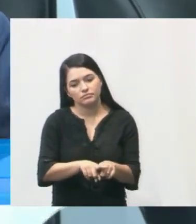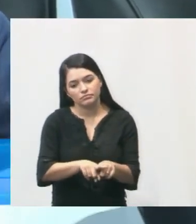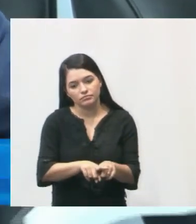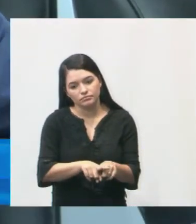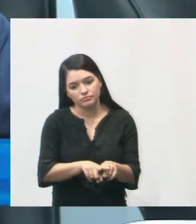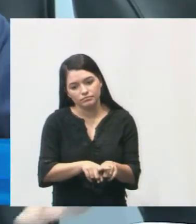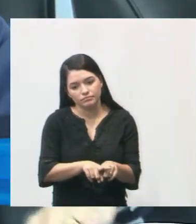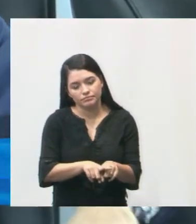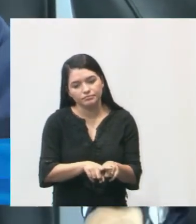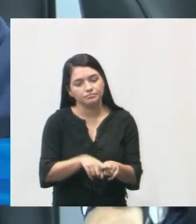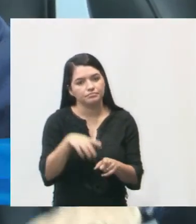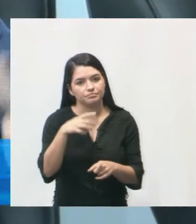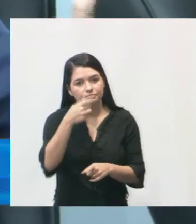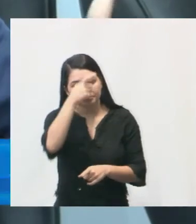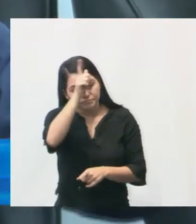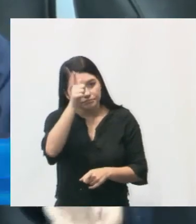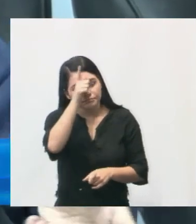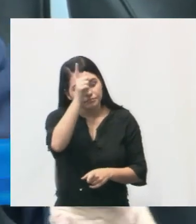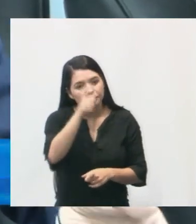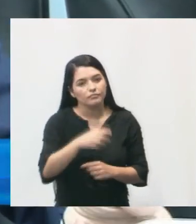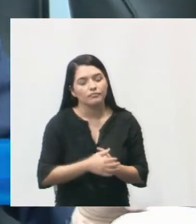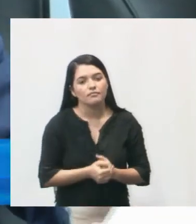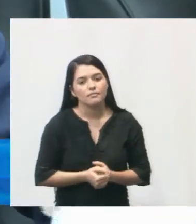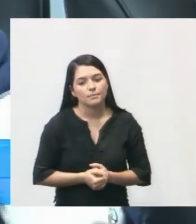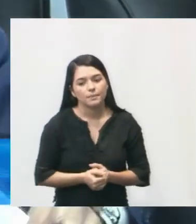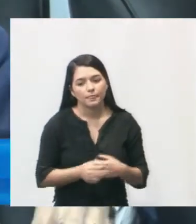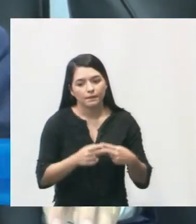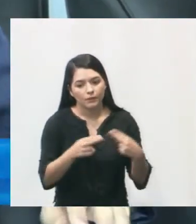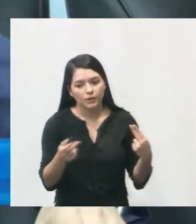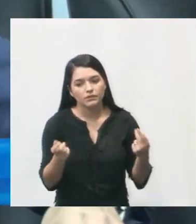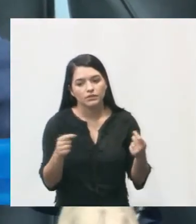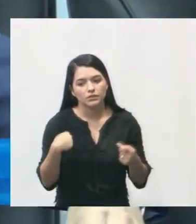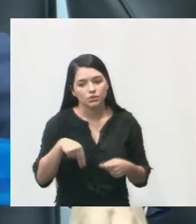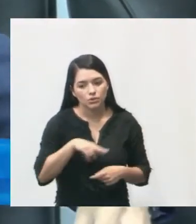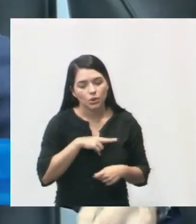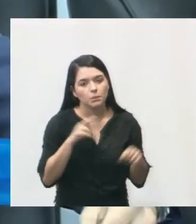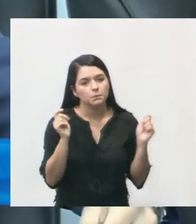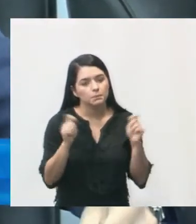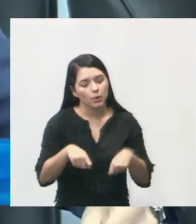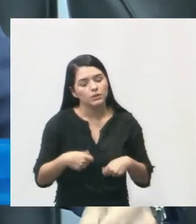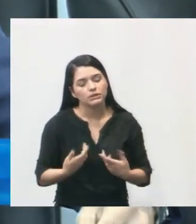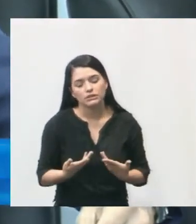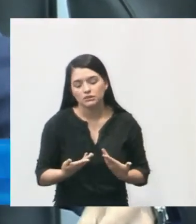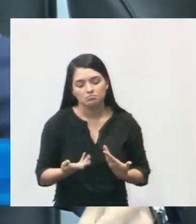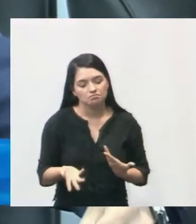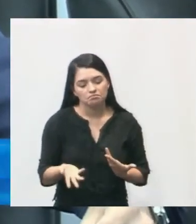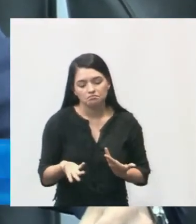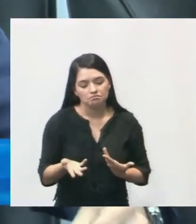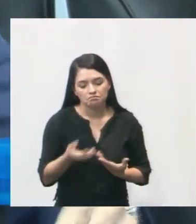às ideias, daquilo que a gente pode, dentro